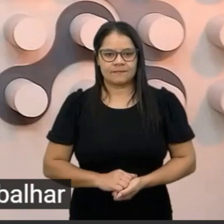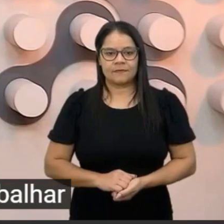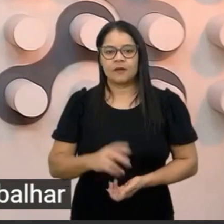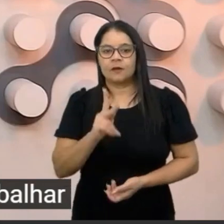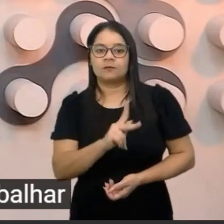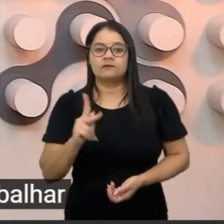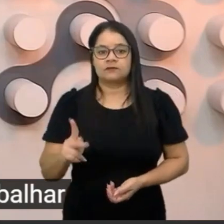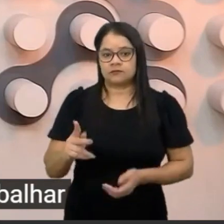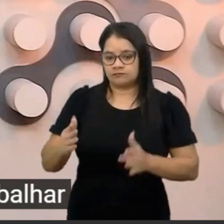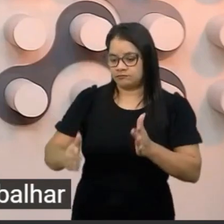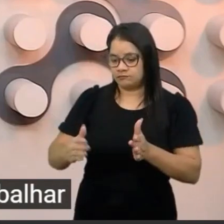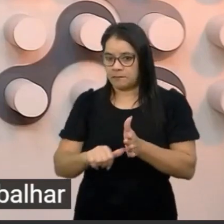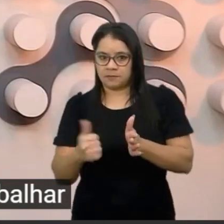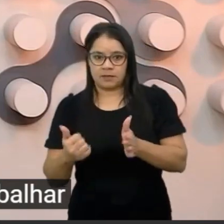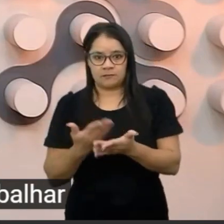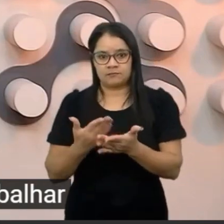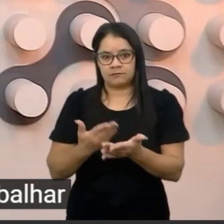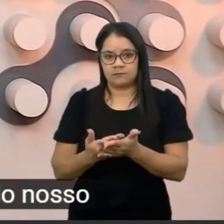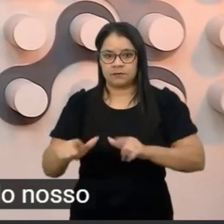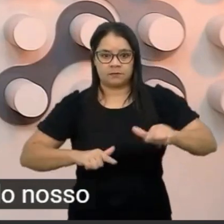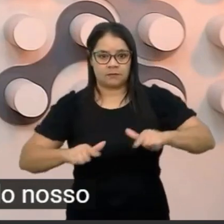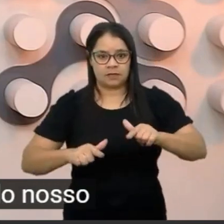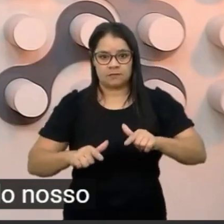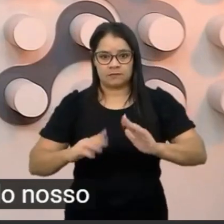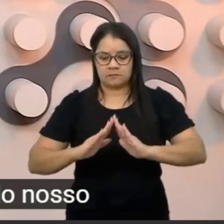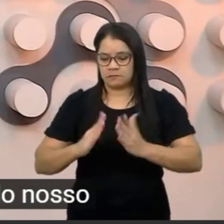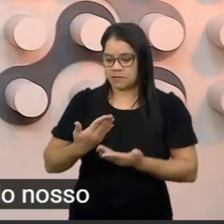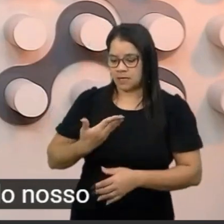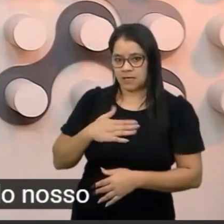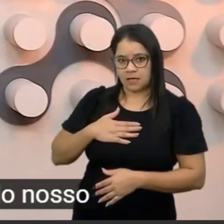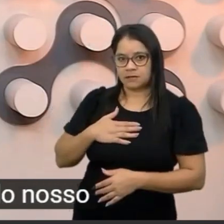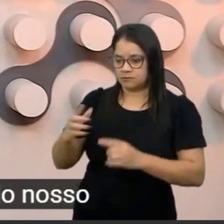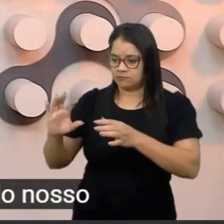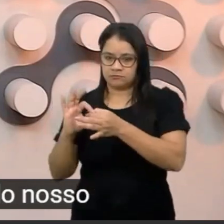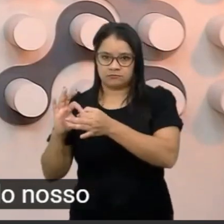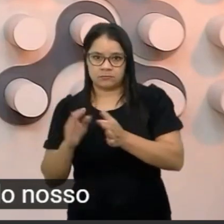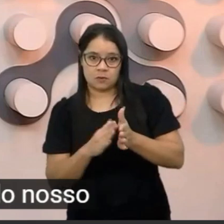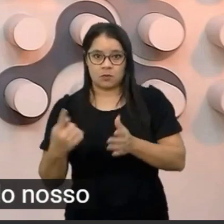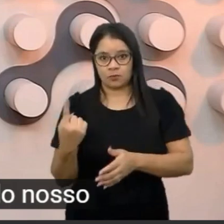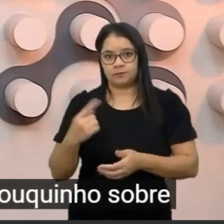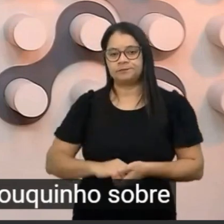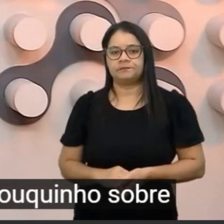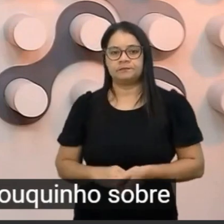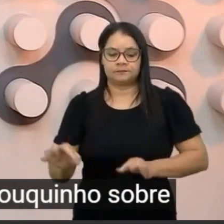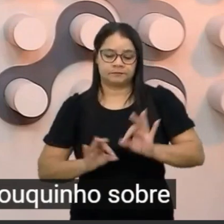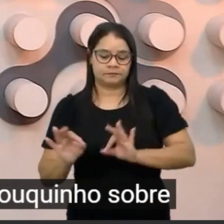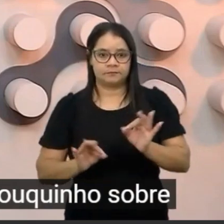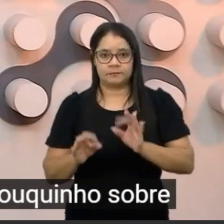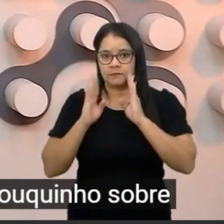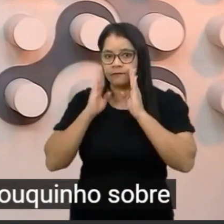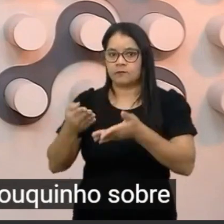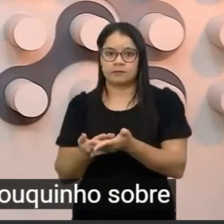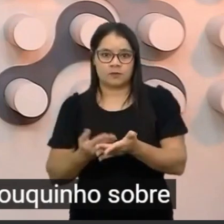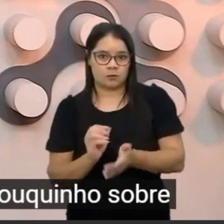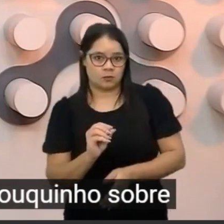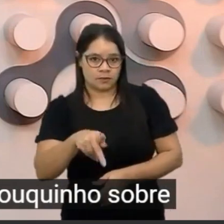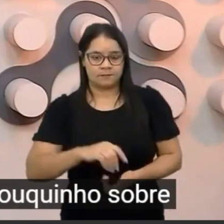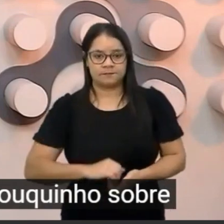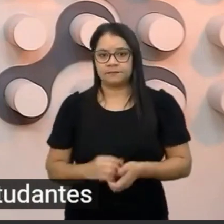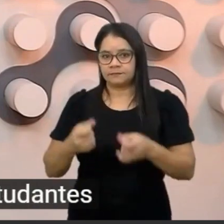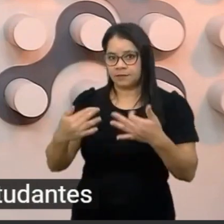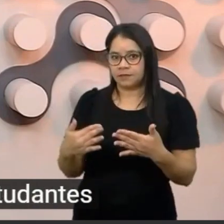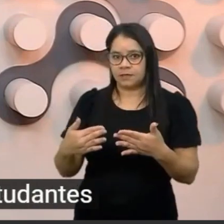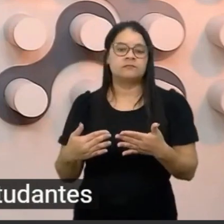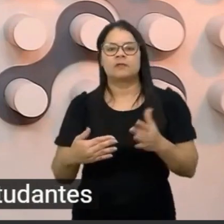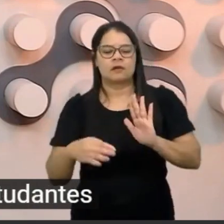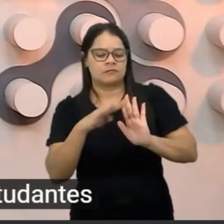Bom, professores, nesta primeira aula, nós vamos trabalhar aí Minha Casa Conectada parte 1, nessa primeira parte aí do nosso planejamento, que é o foco na aula, ok? A gente vai falar um